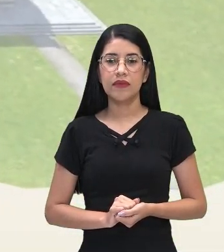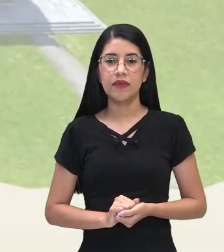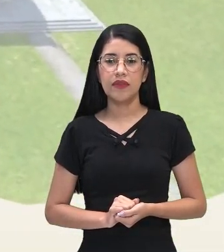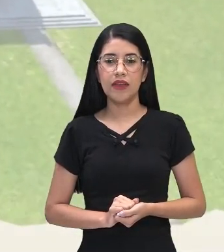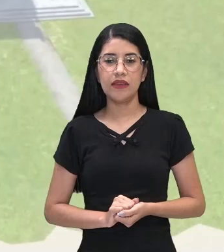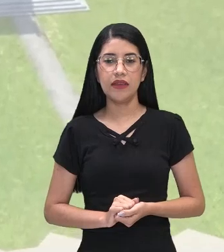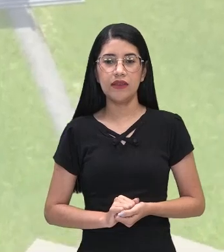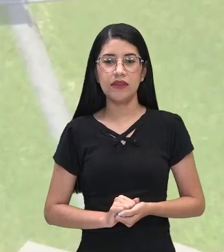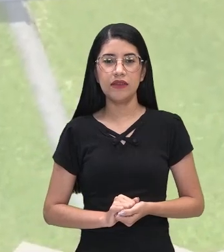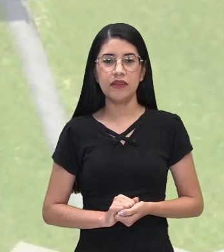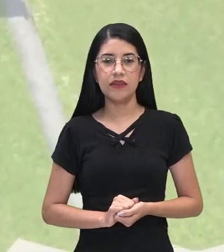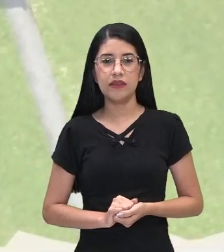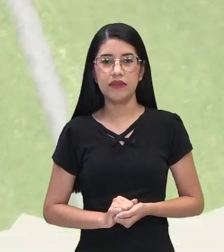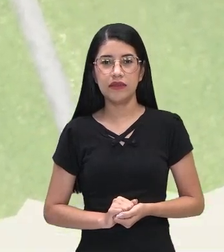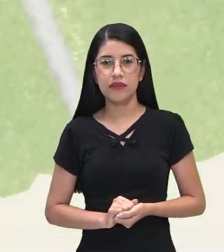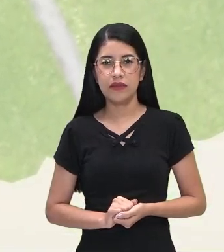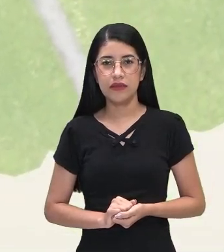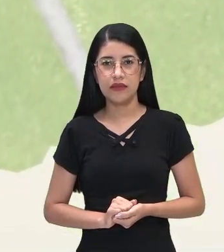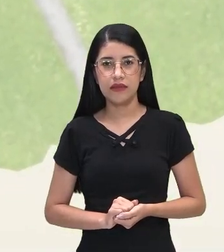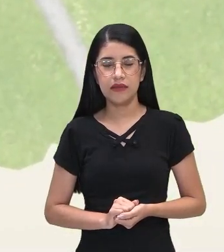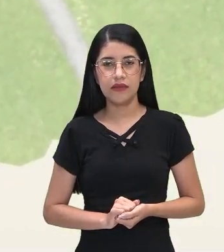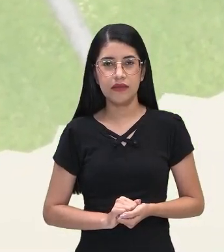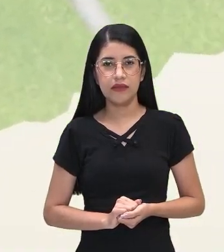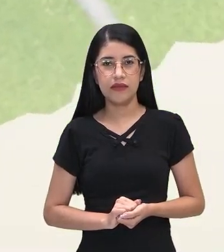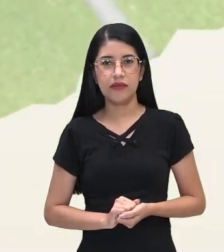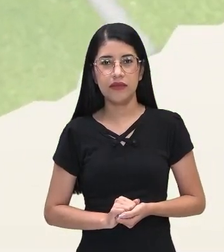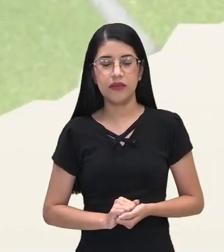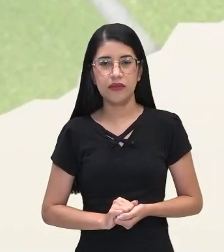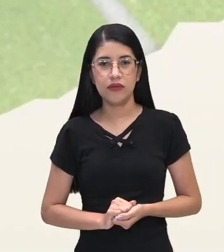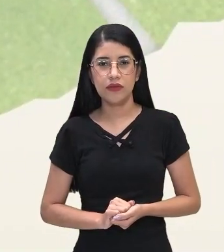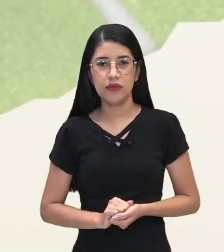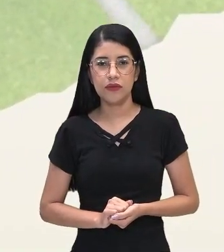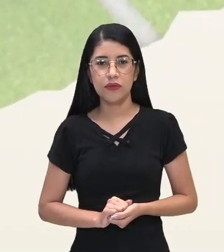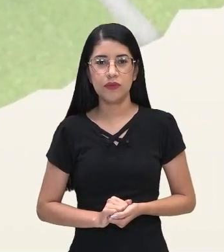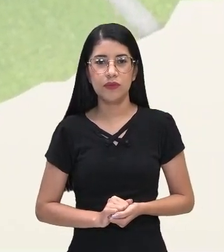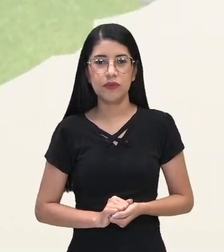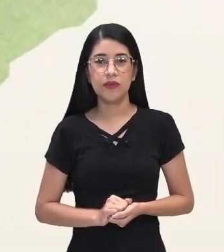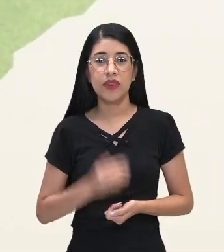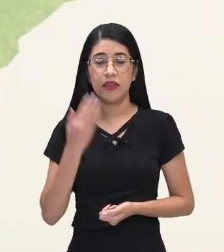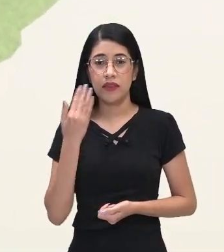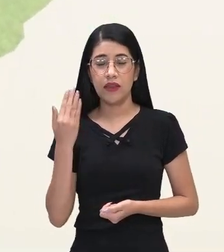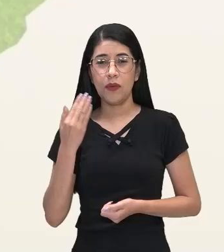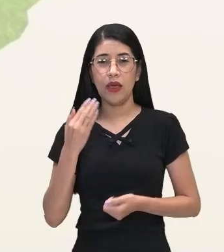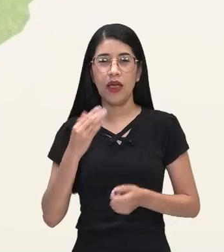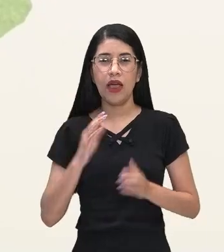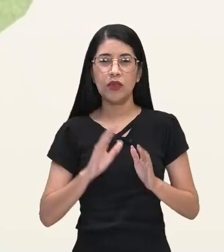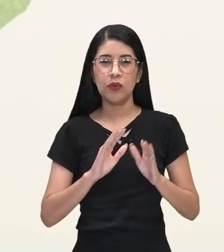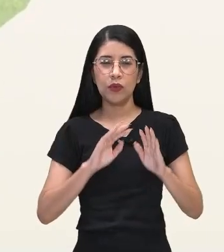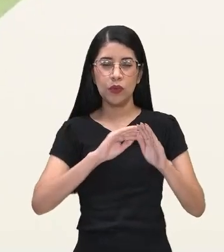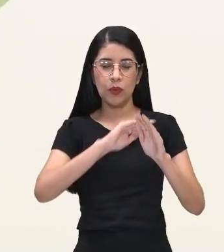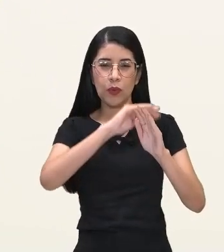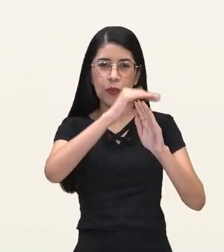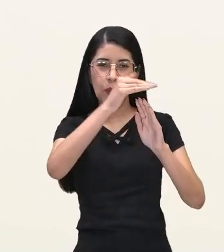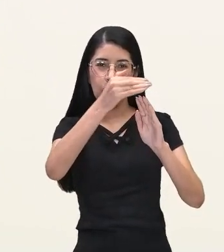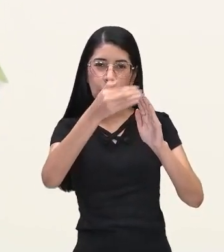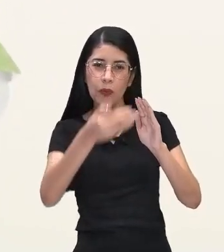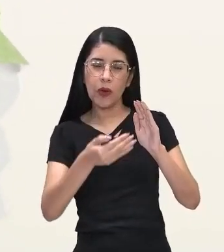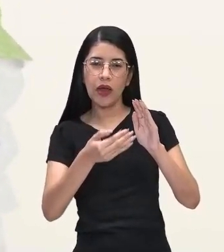E temos aqui, ó, a abóboda aqui, essa parte redonda aqui. Estão